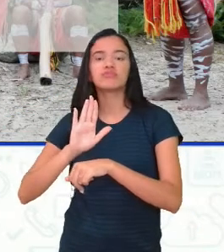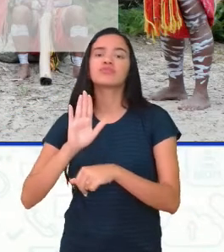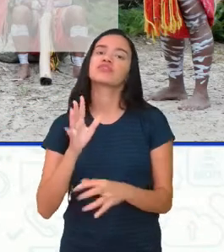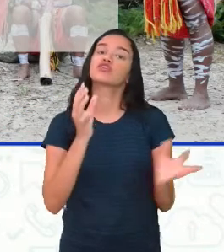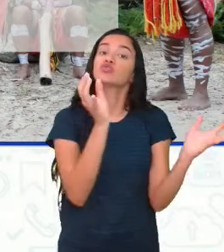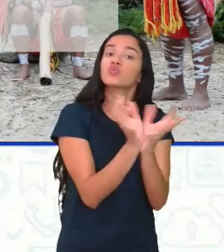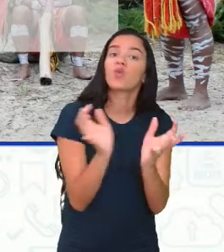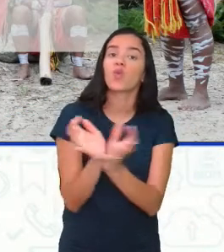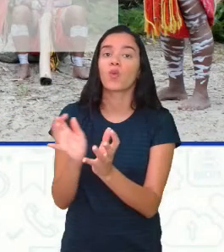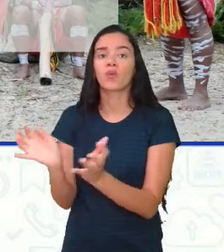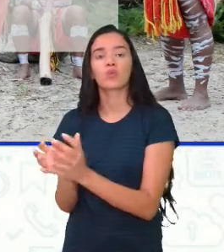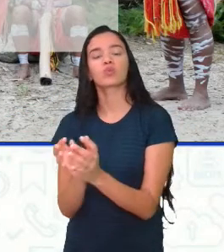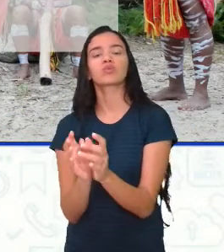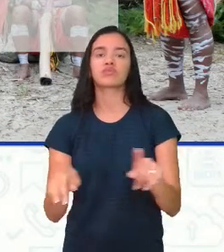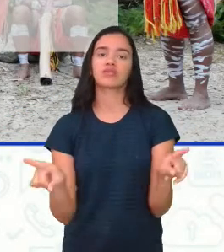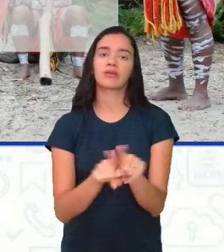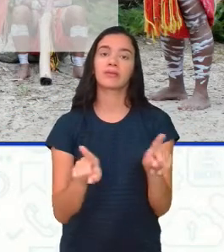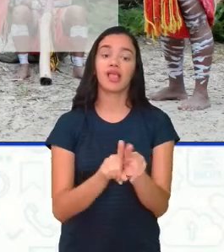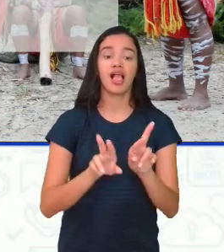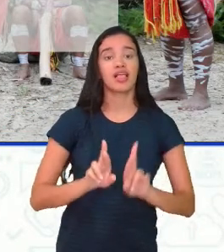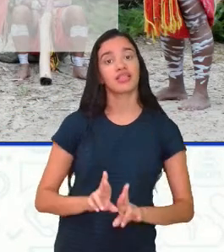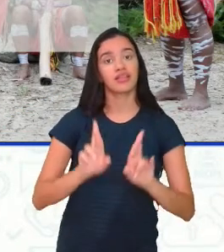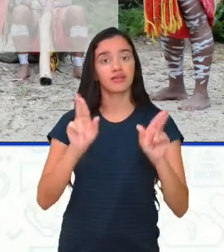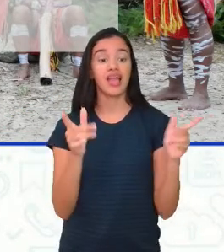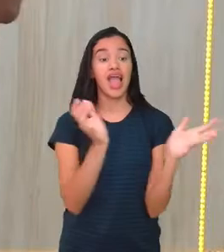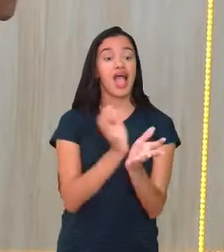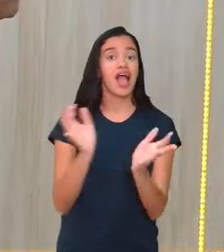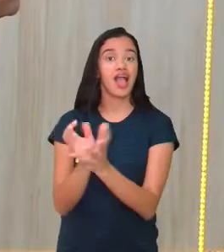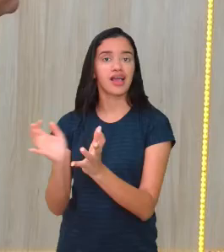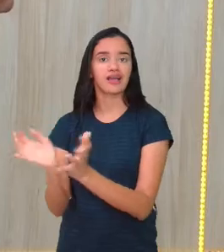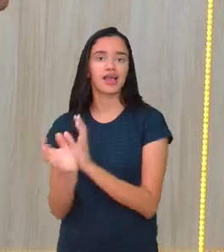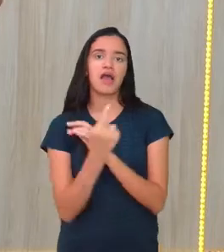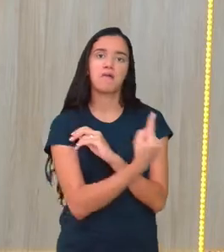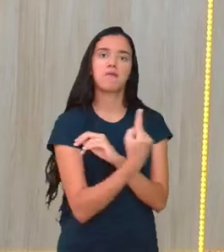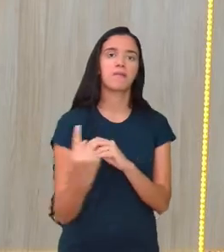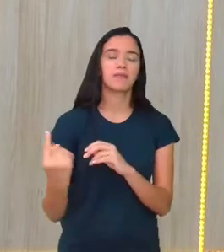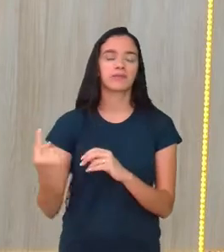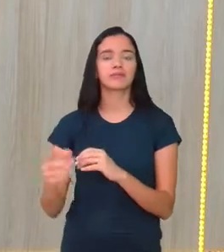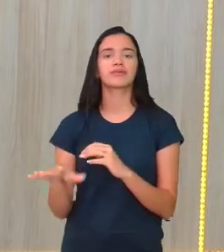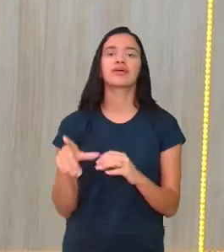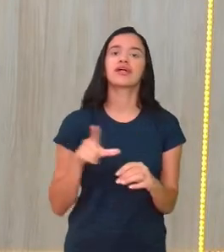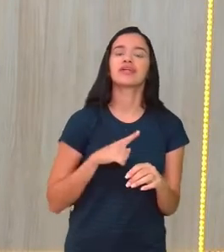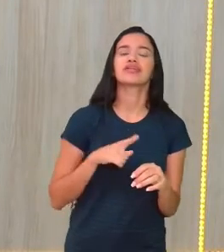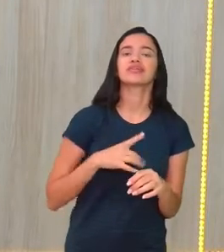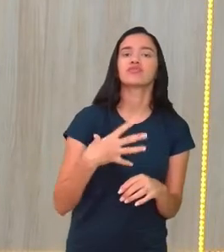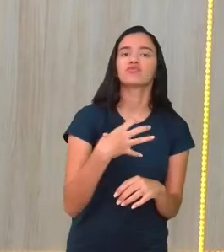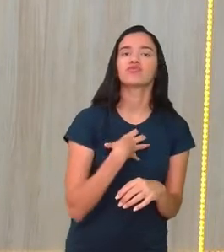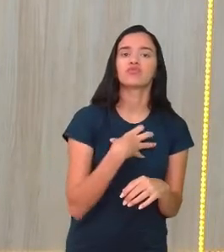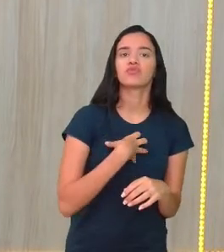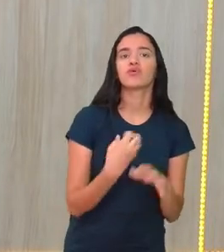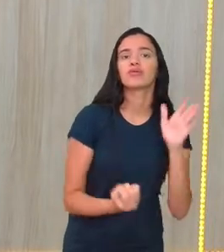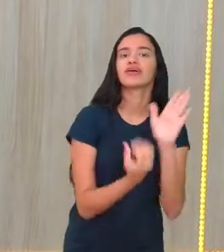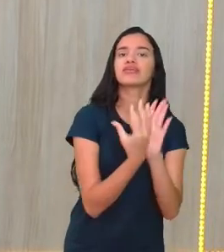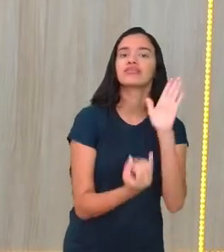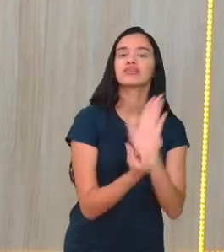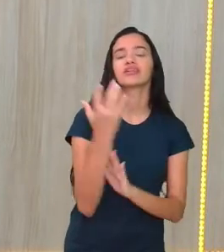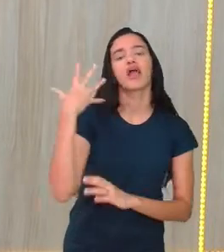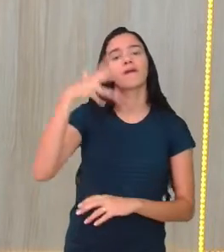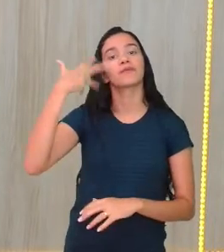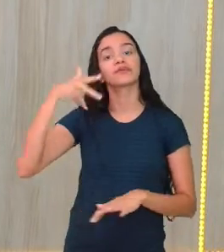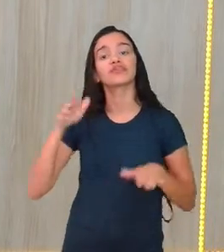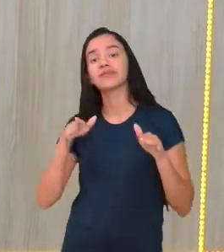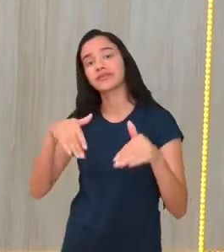de grupos, isso. E eles são diferentes. E cada grupo tem a sua musicalidade, isso. A sua forma de fazer música, que é bem